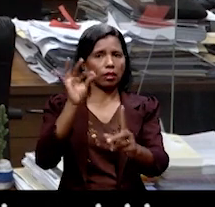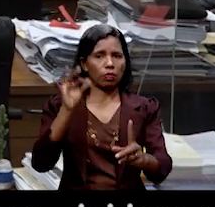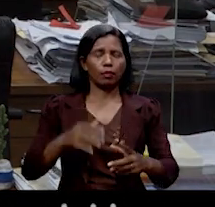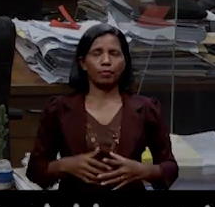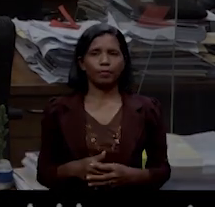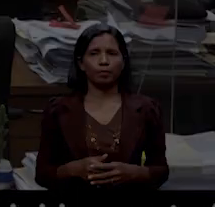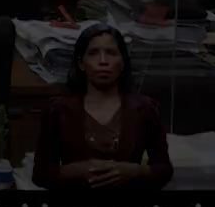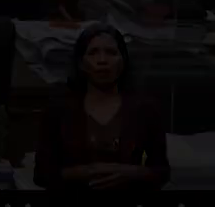Lugayo, Ziemén.